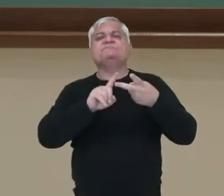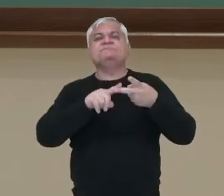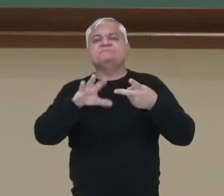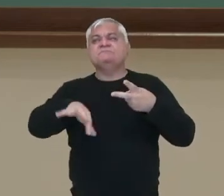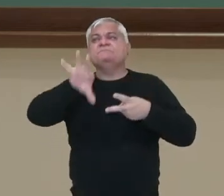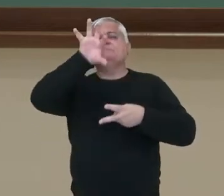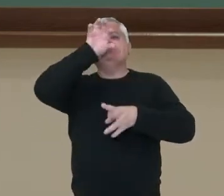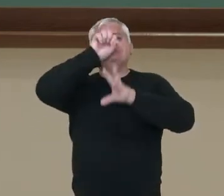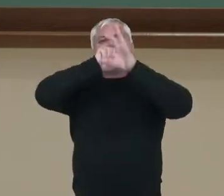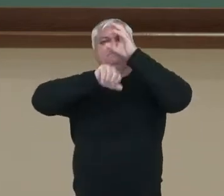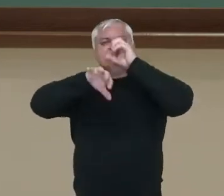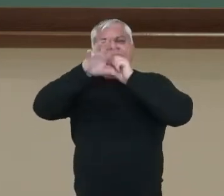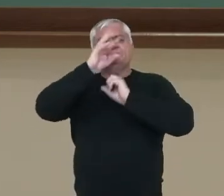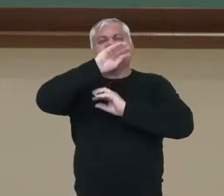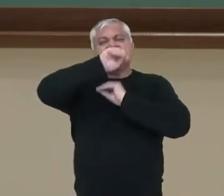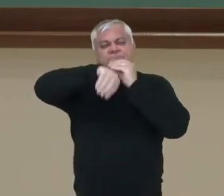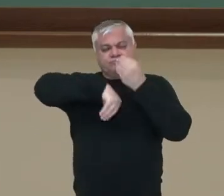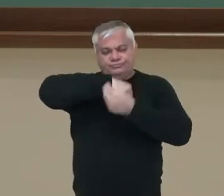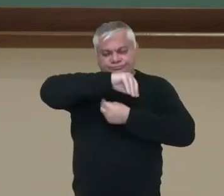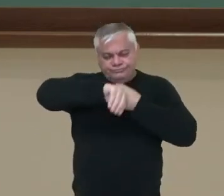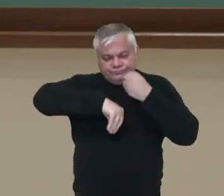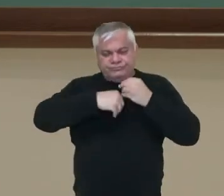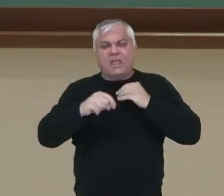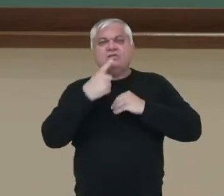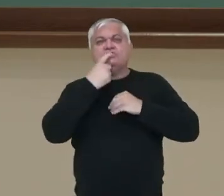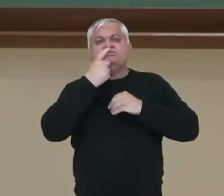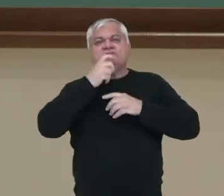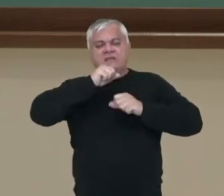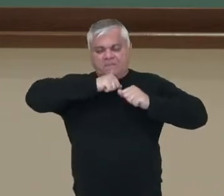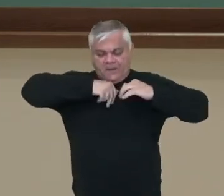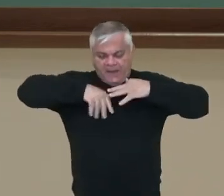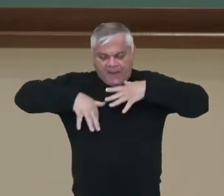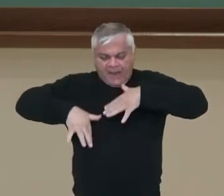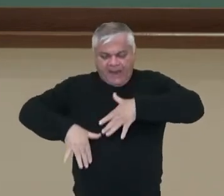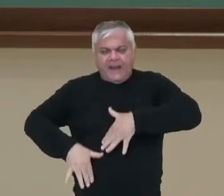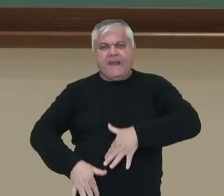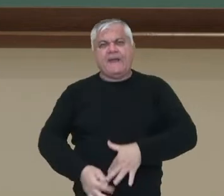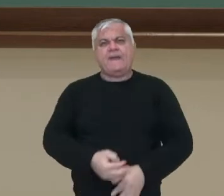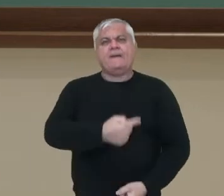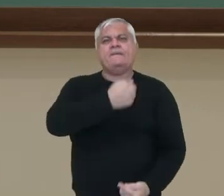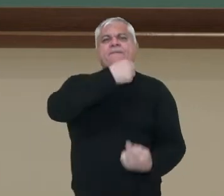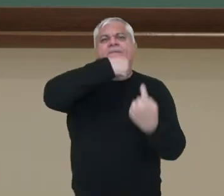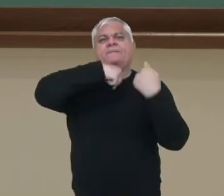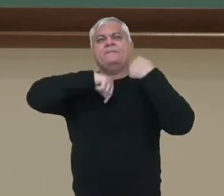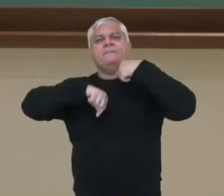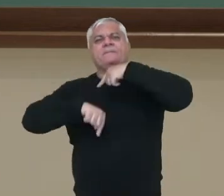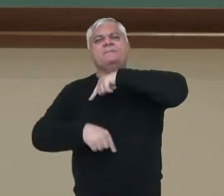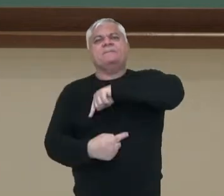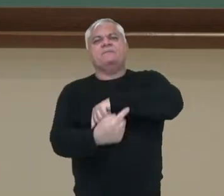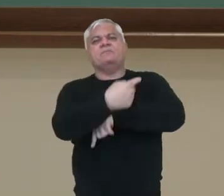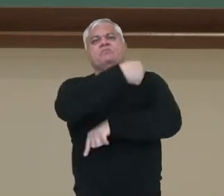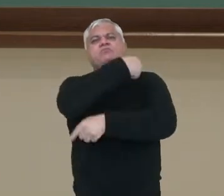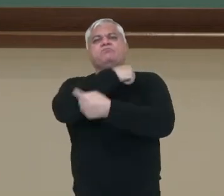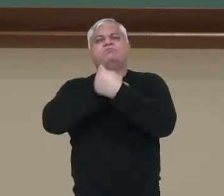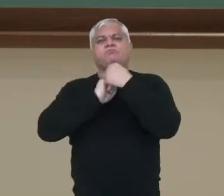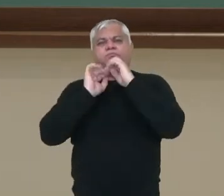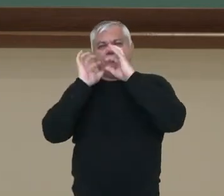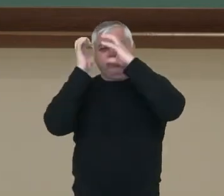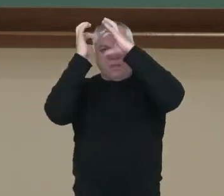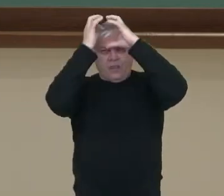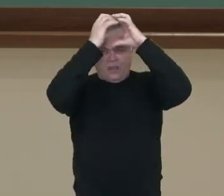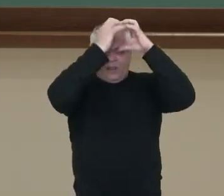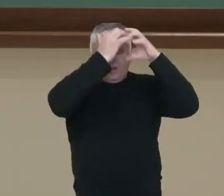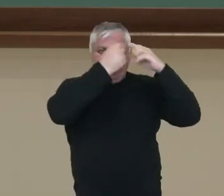respiração, eles vão se encontrar no sangue e vão, né, circular pelo corpo todo através desses vasos